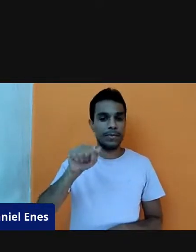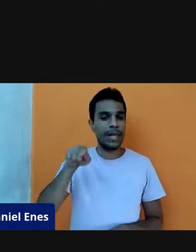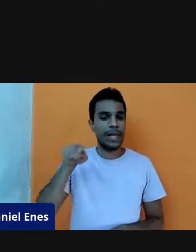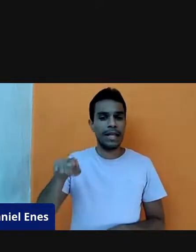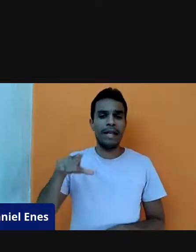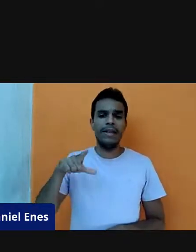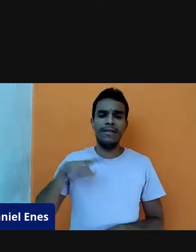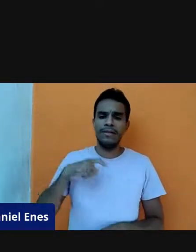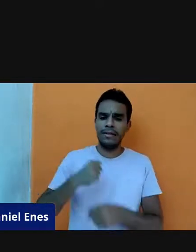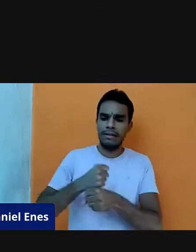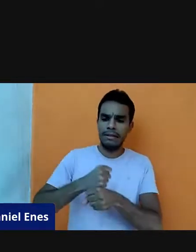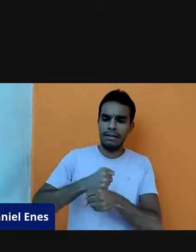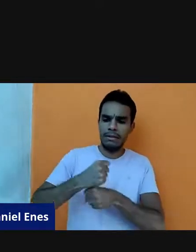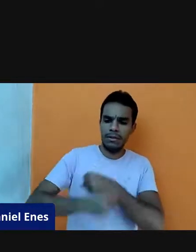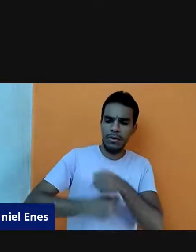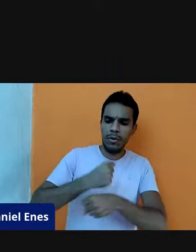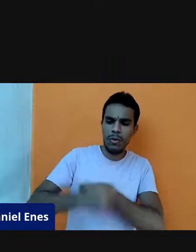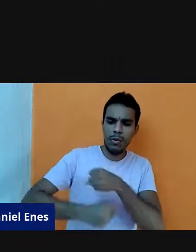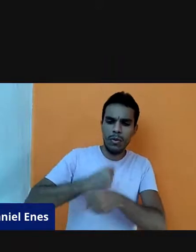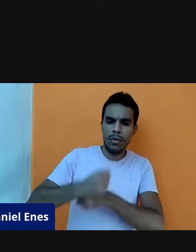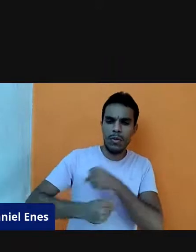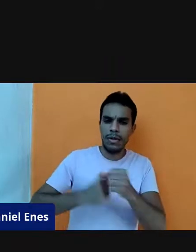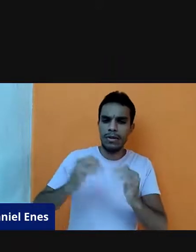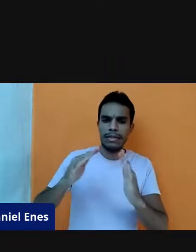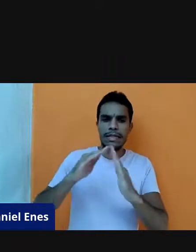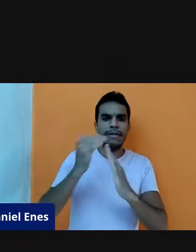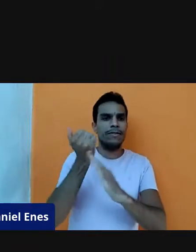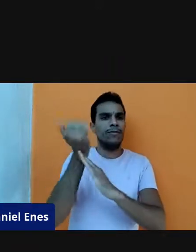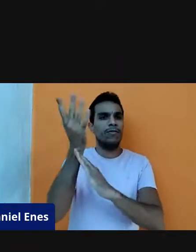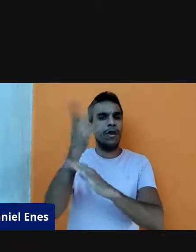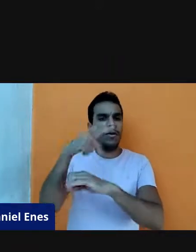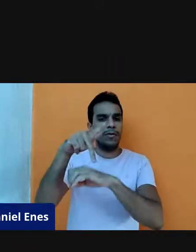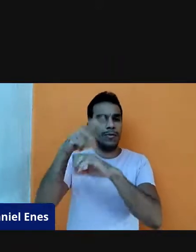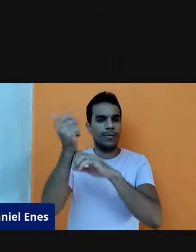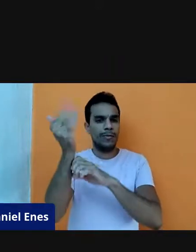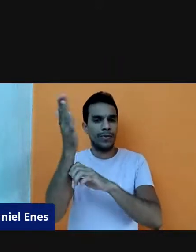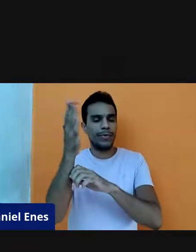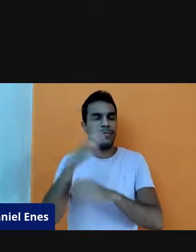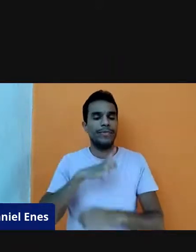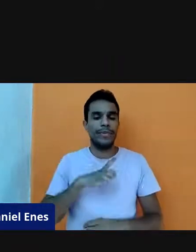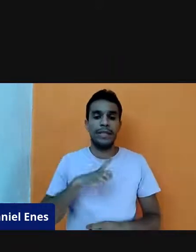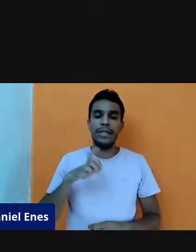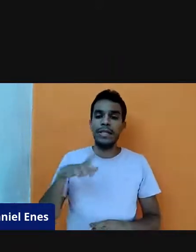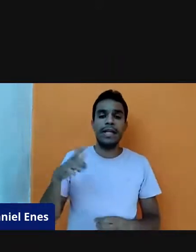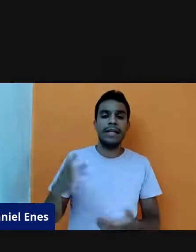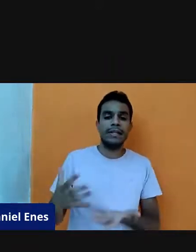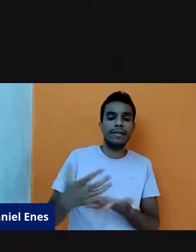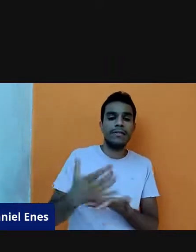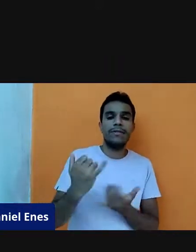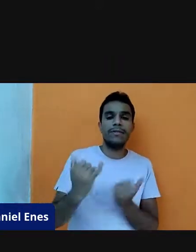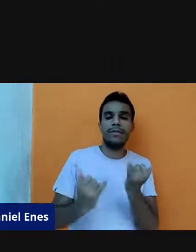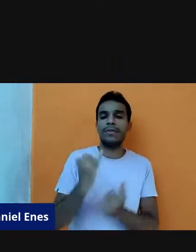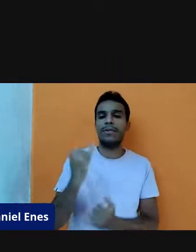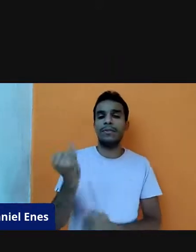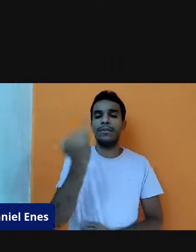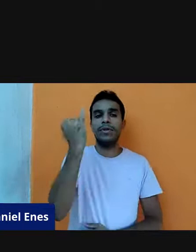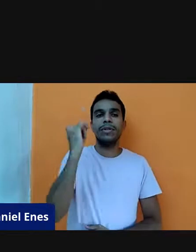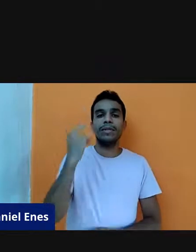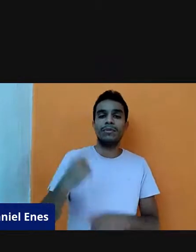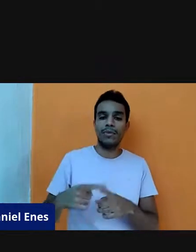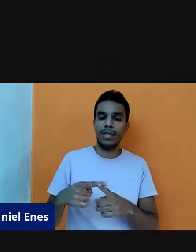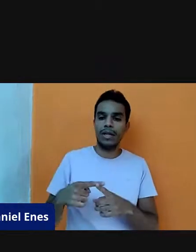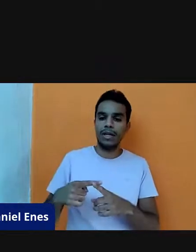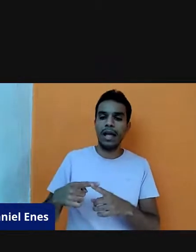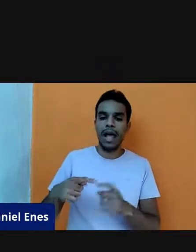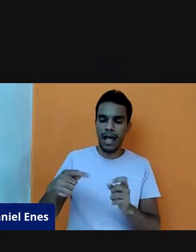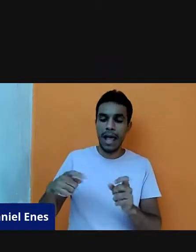40 anos morando no exterior, né? E por que que esse dado é importante? Porque isso o afasta, né?